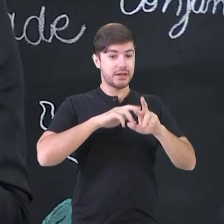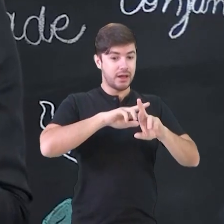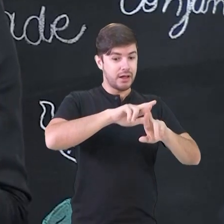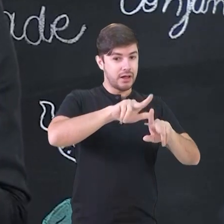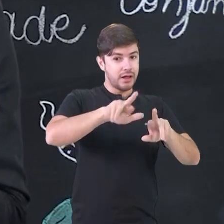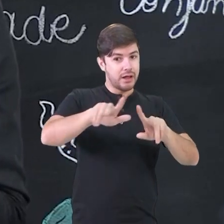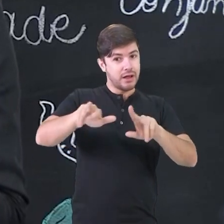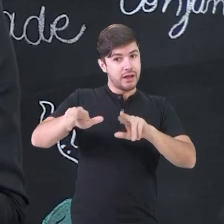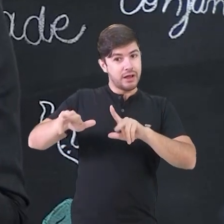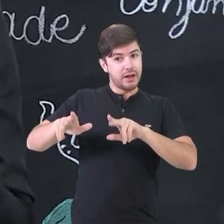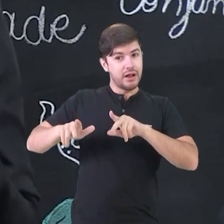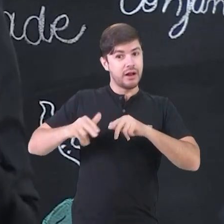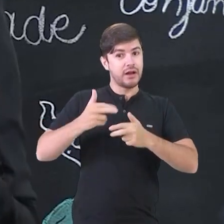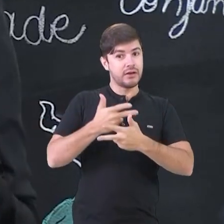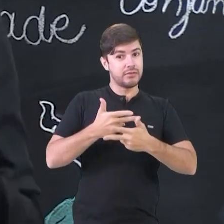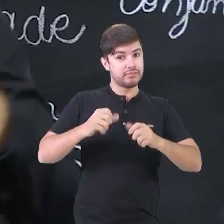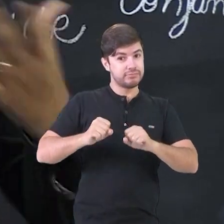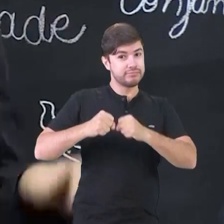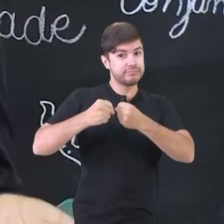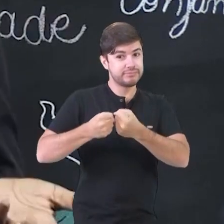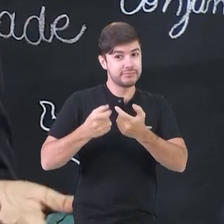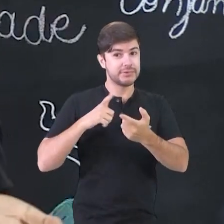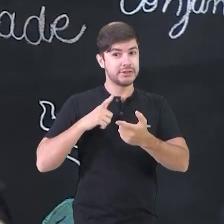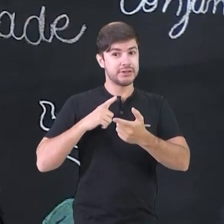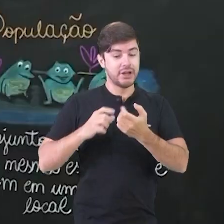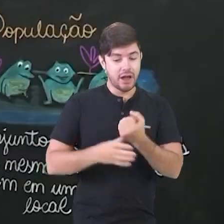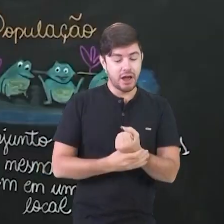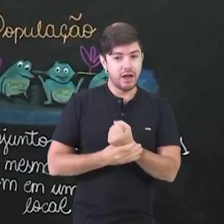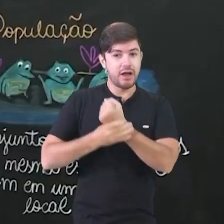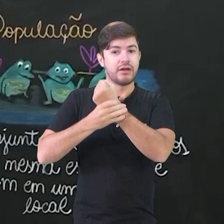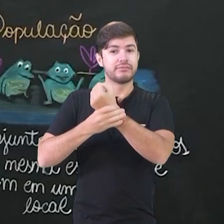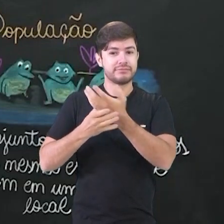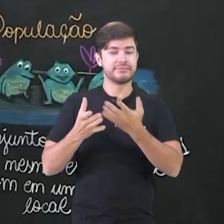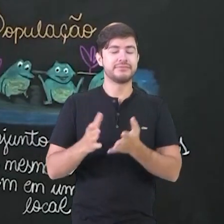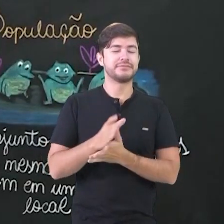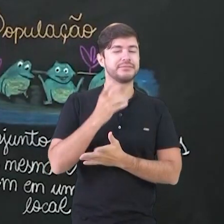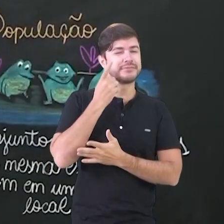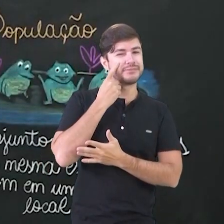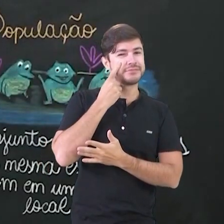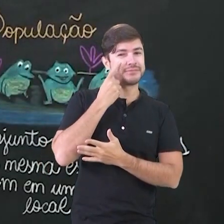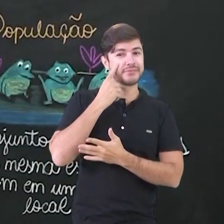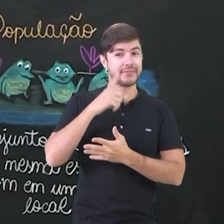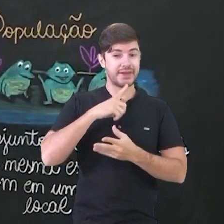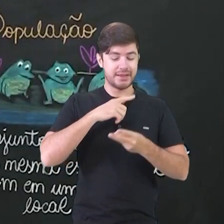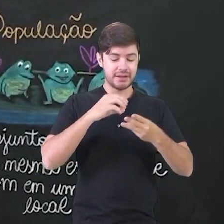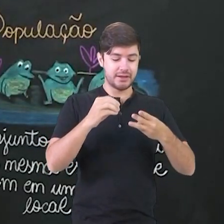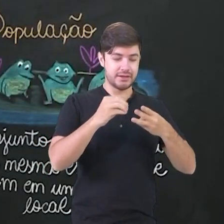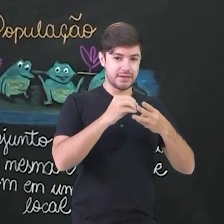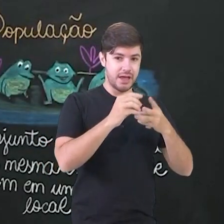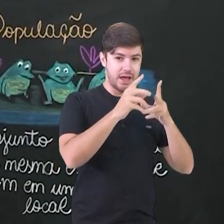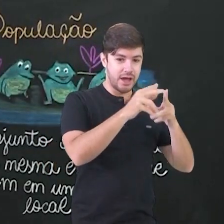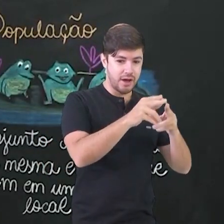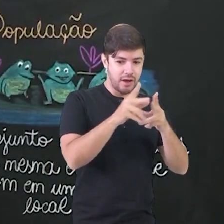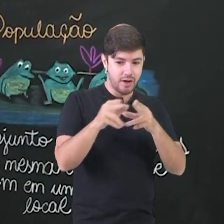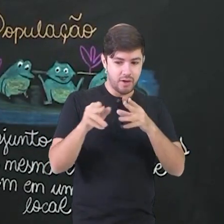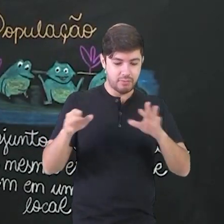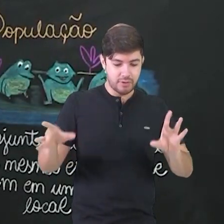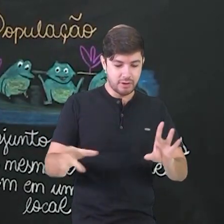diferentes funções que comprometem o funcionamento de todo um corpo. Quando eu tenho células